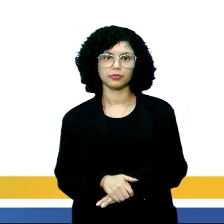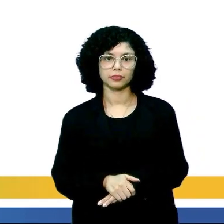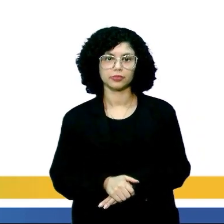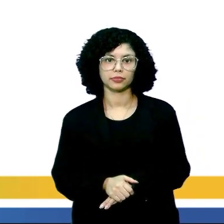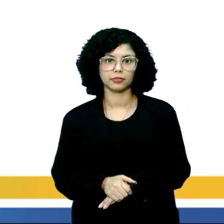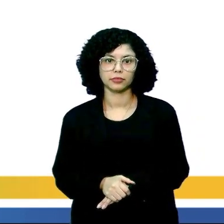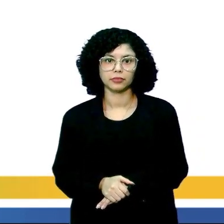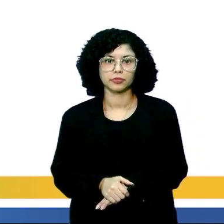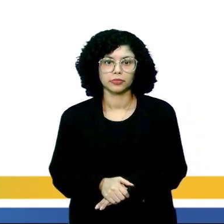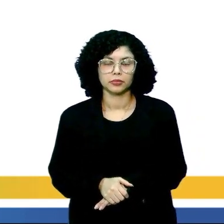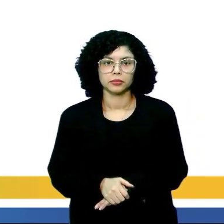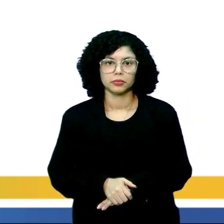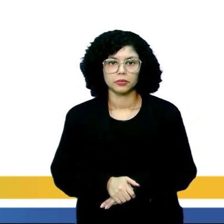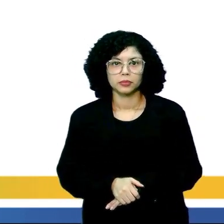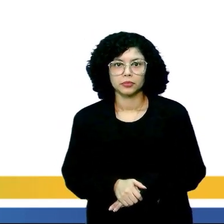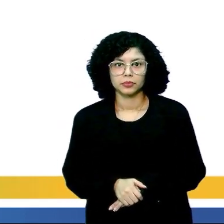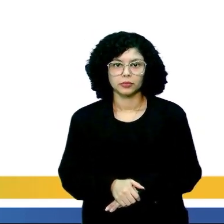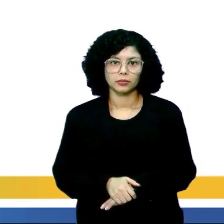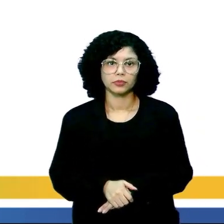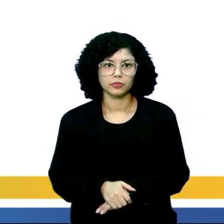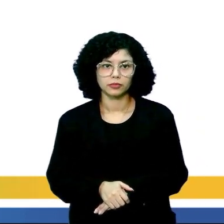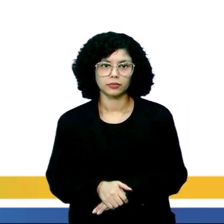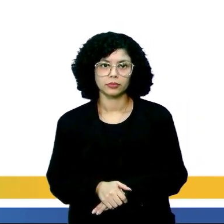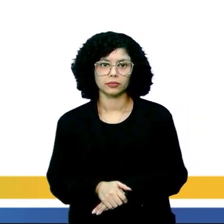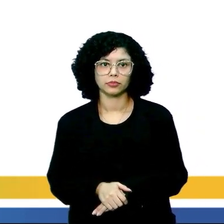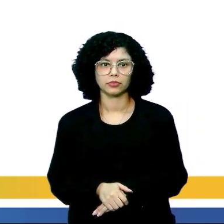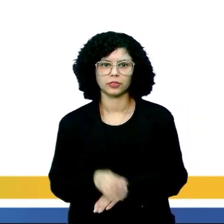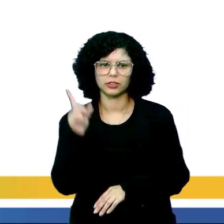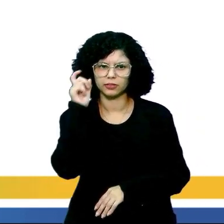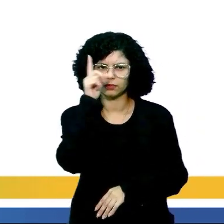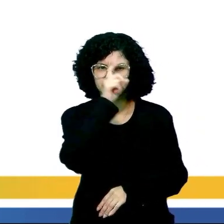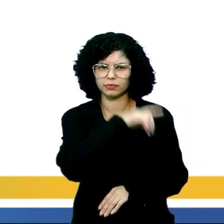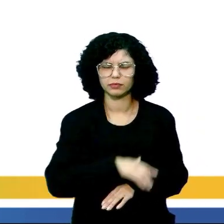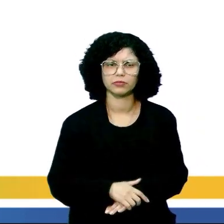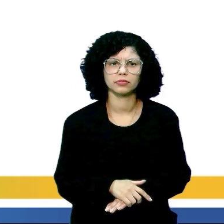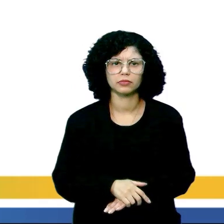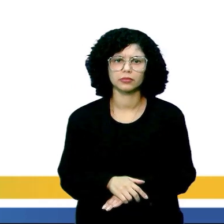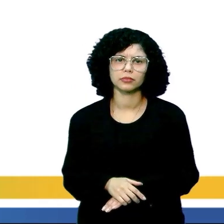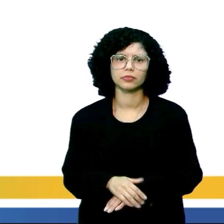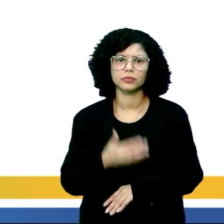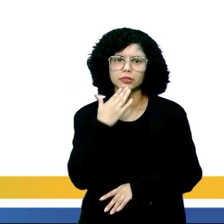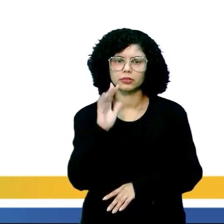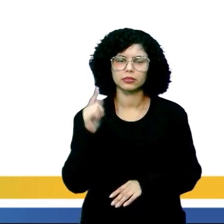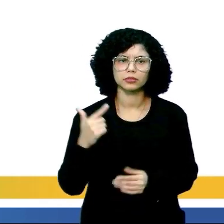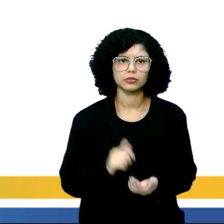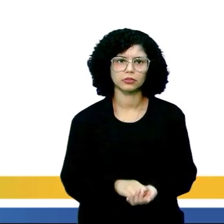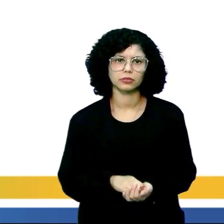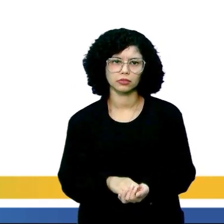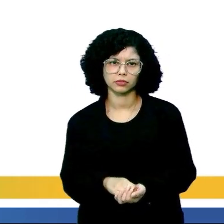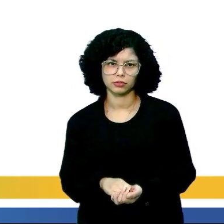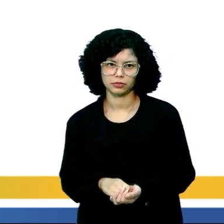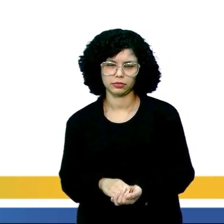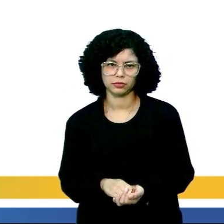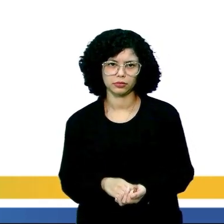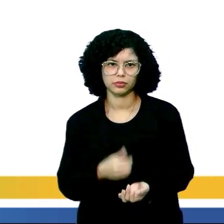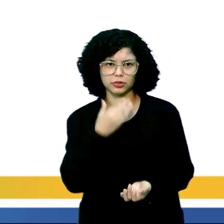né? E aí, uma está lá, né, com aquela dificuldade. E aí pede para outra. Ahora me pide para ler